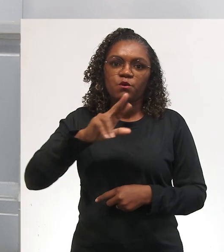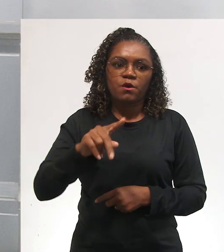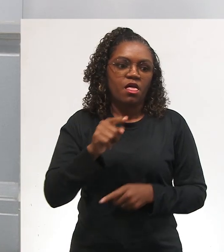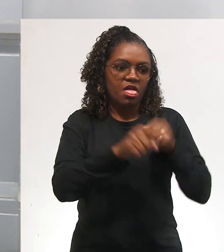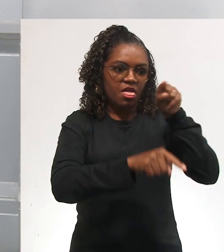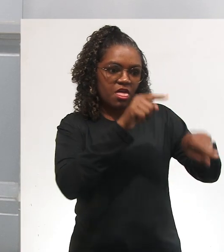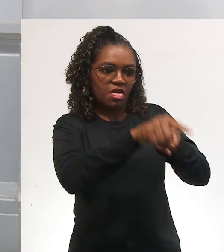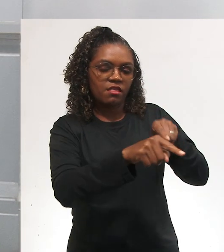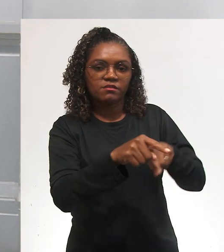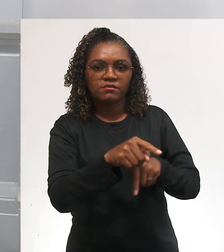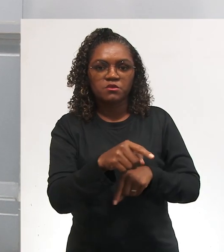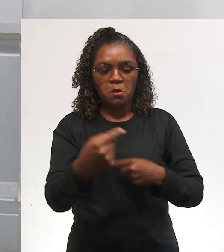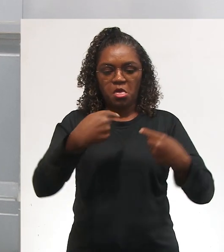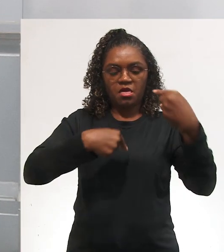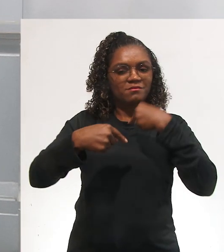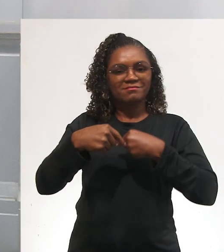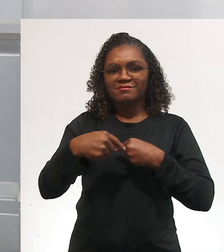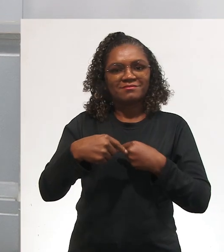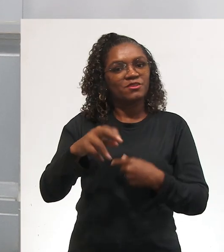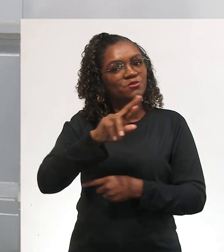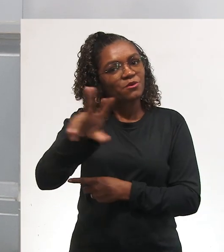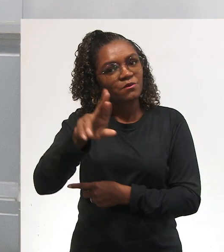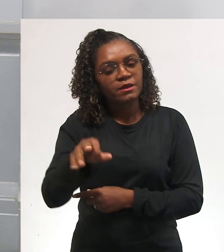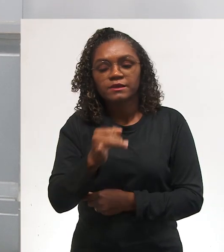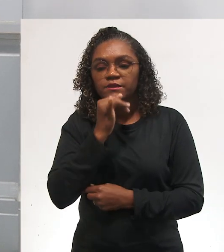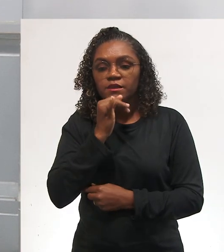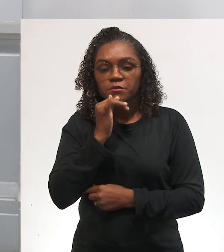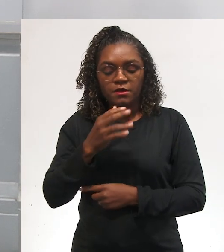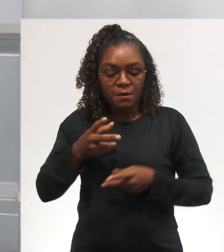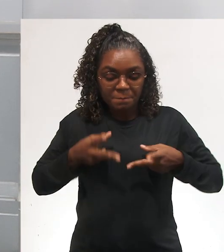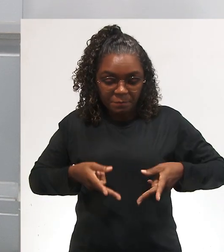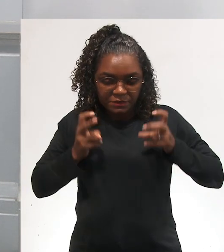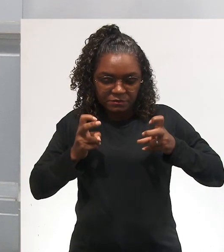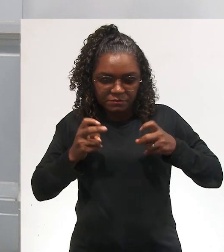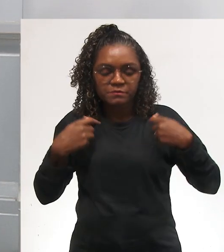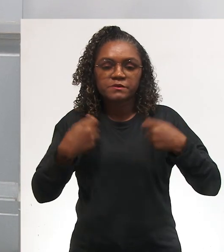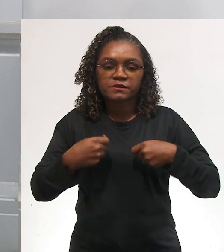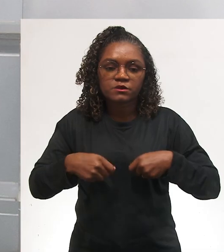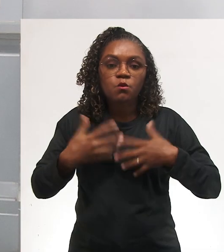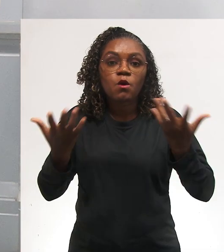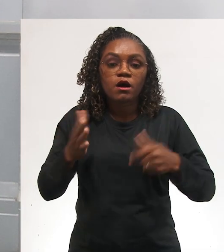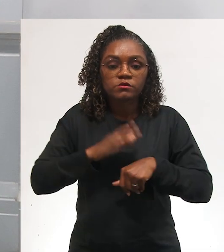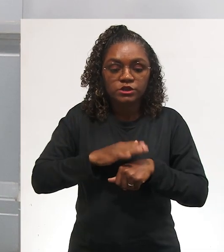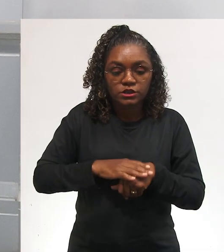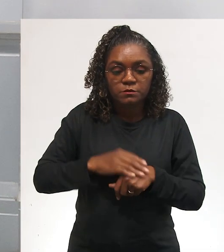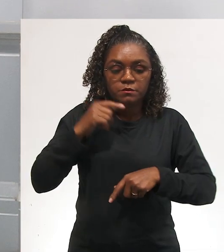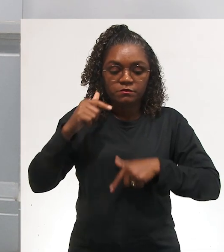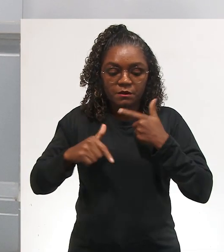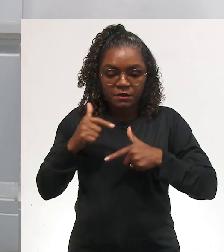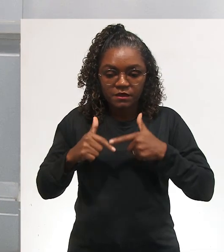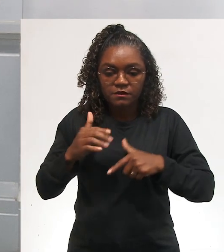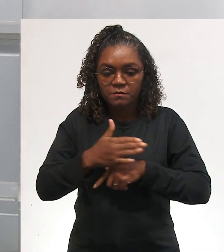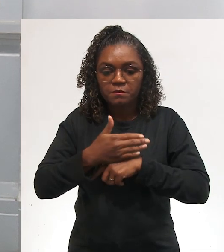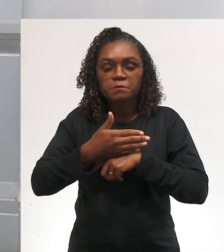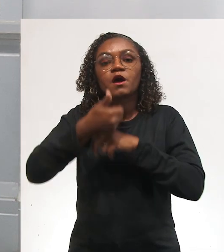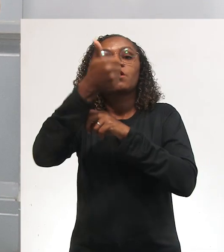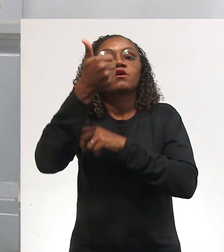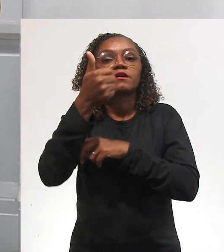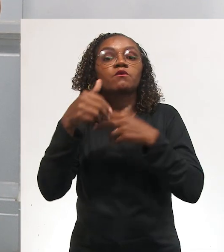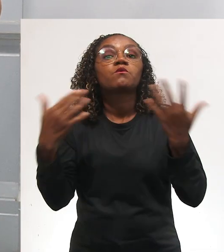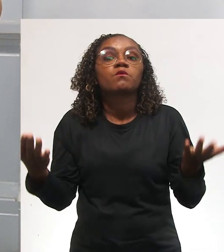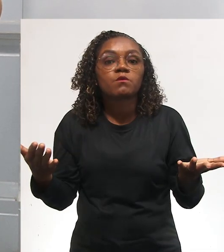vítimas, muito pelo contrário, é achar o que eu posso melhorar, que atos ou que